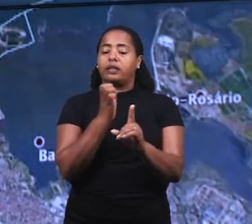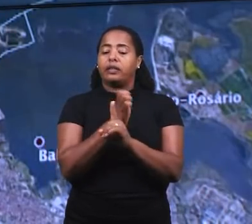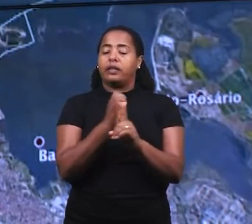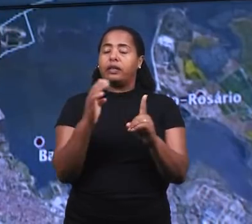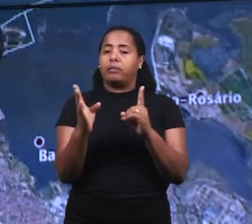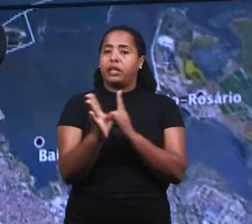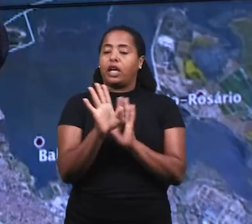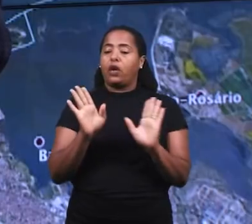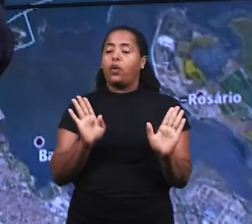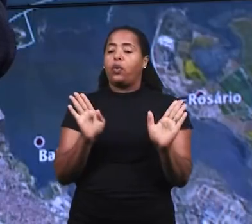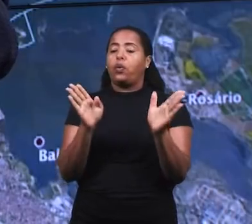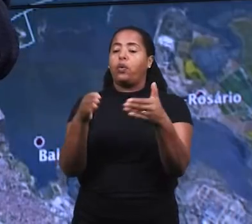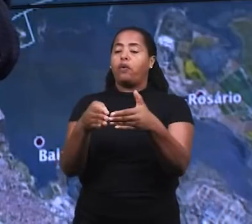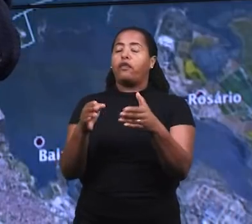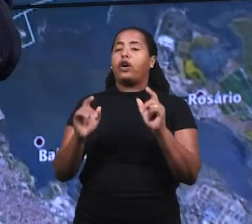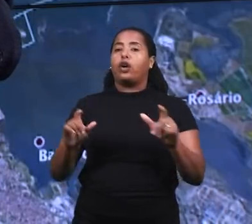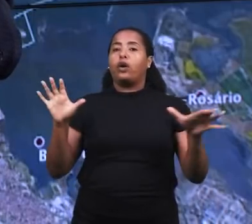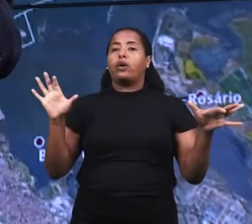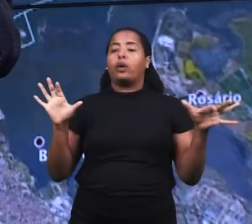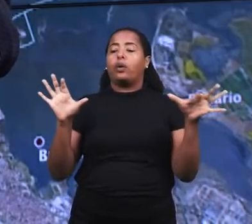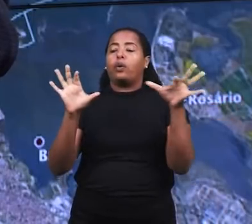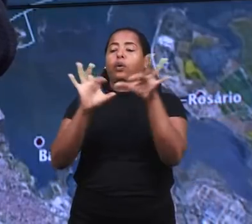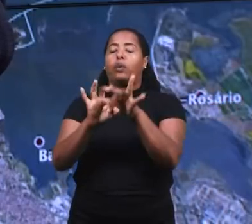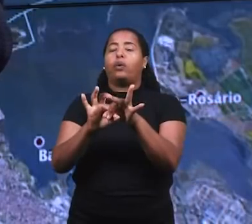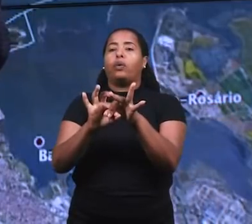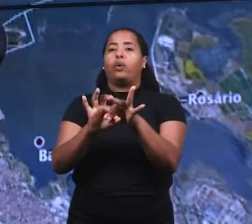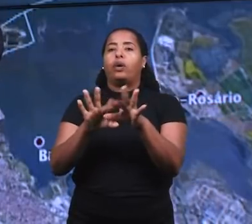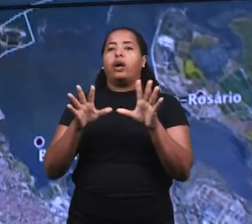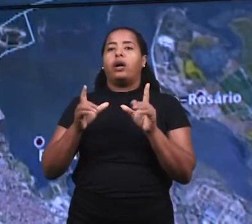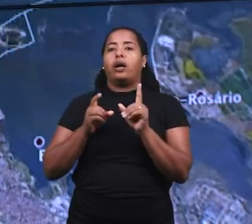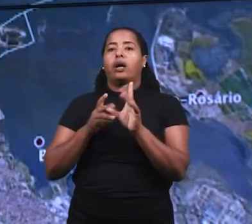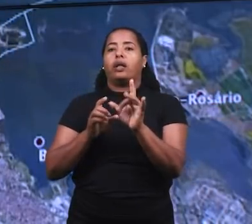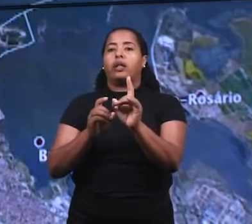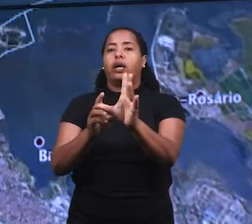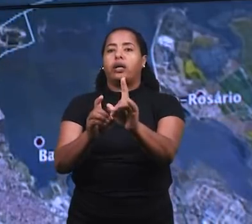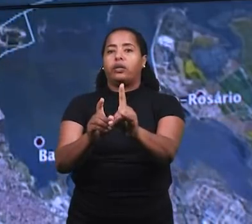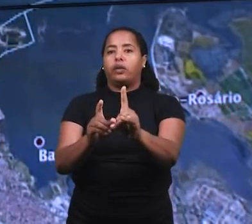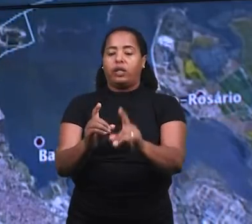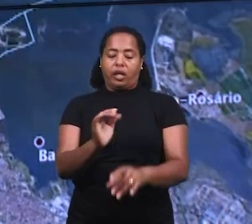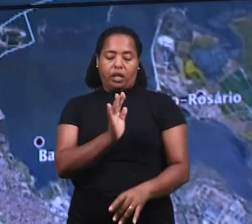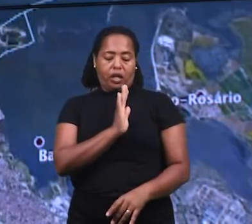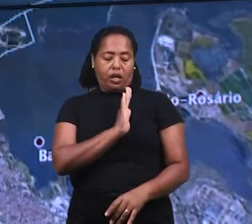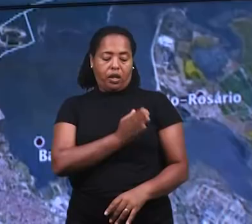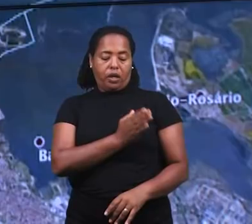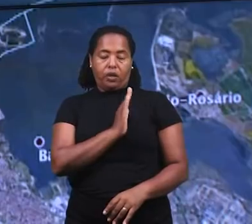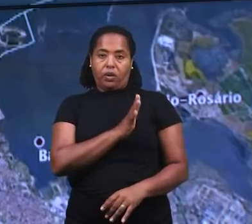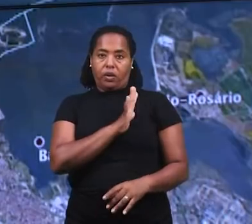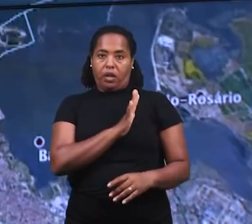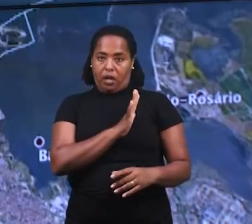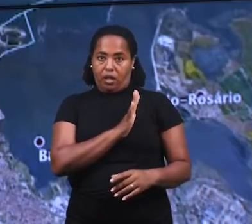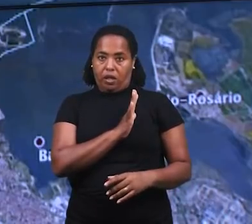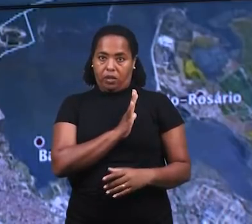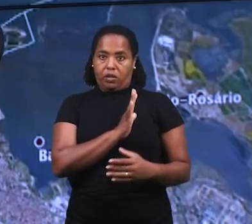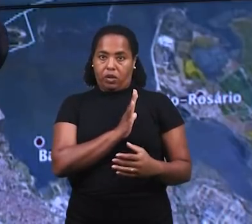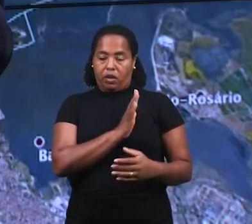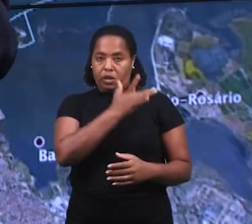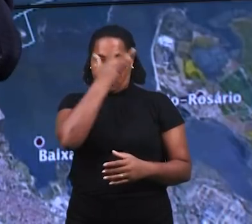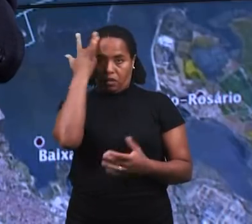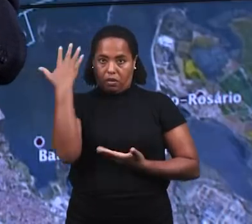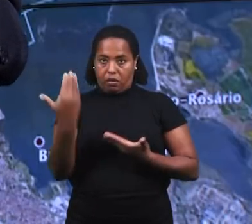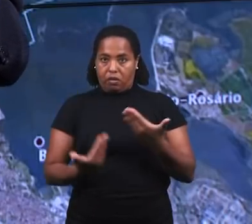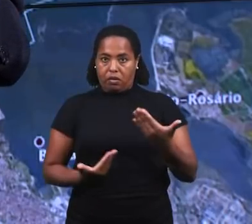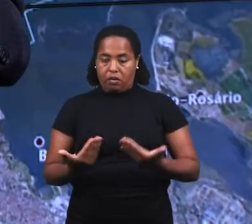da questão ali da escola bíblica está voltado para a consolidação da doutrina